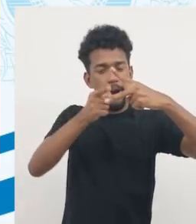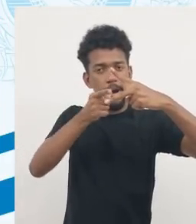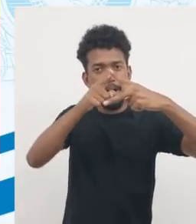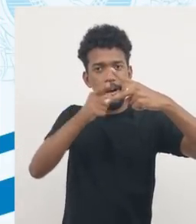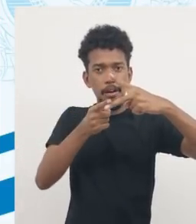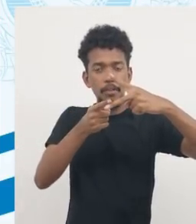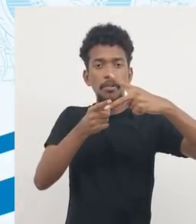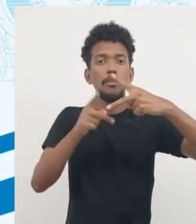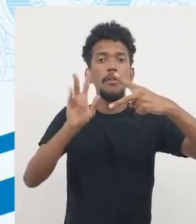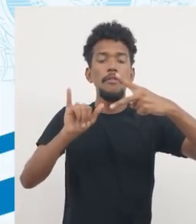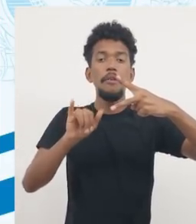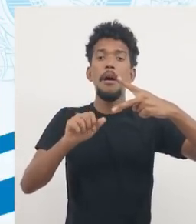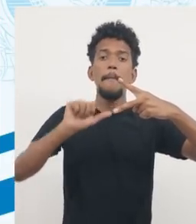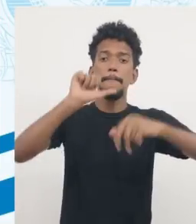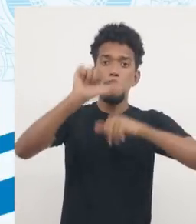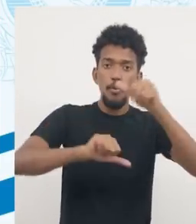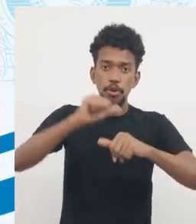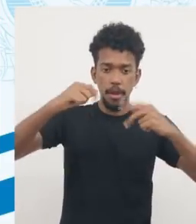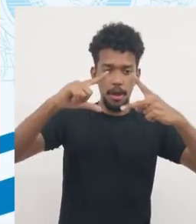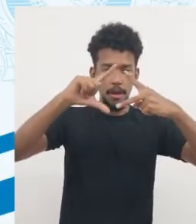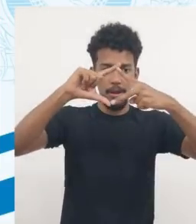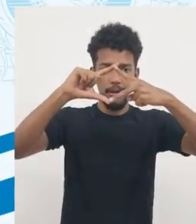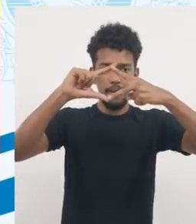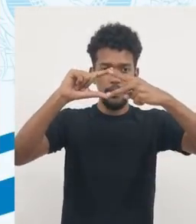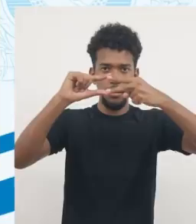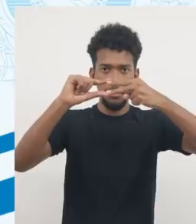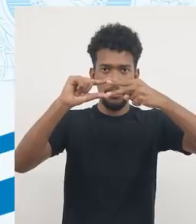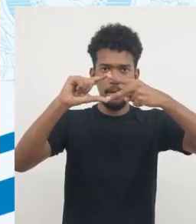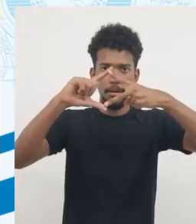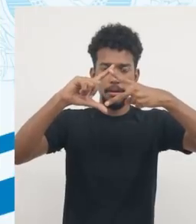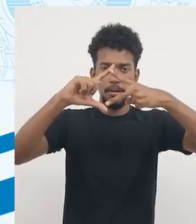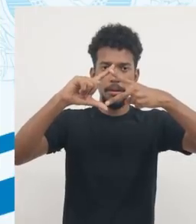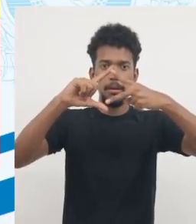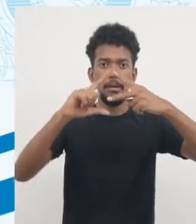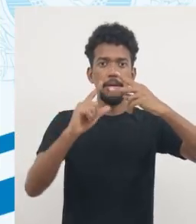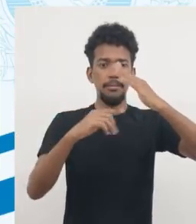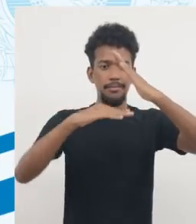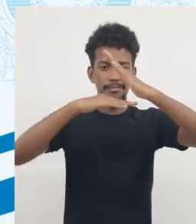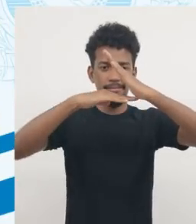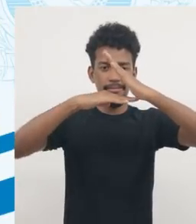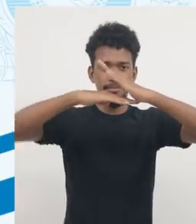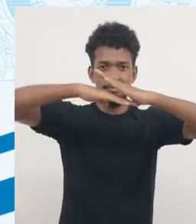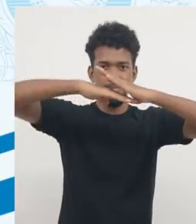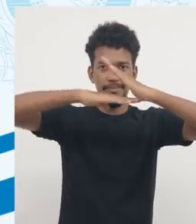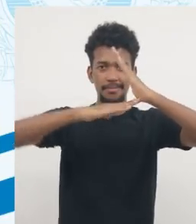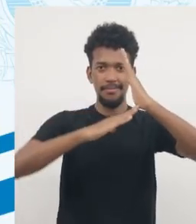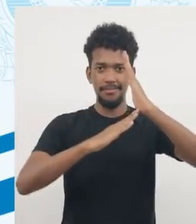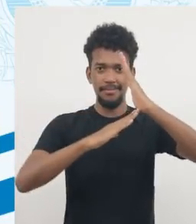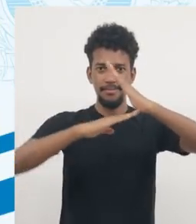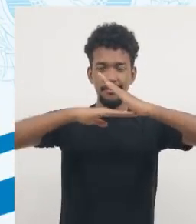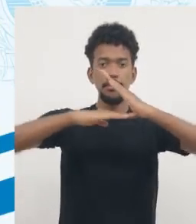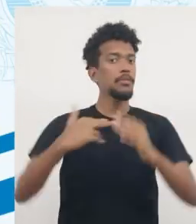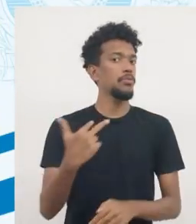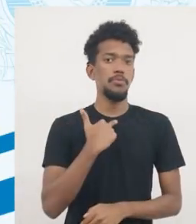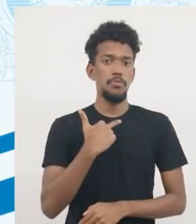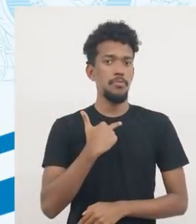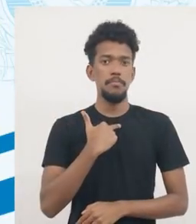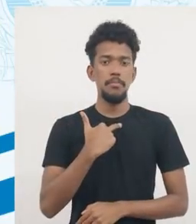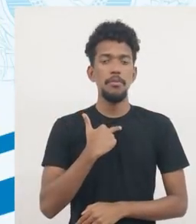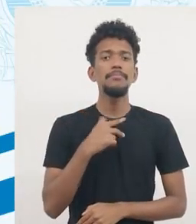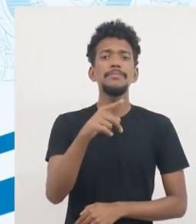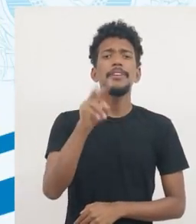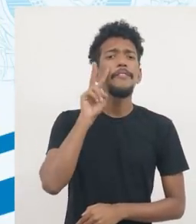sobretudo ângulos, elas não podem sofrer deformação. Percebe quando você